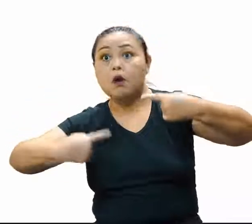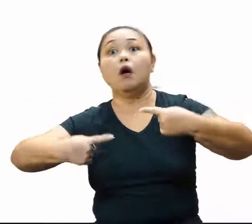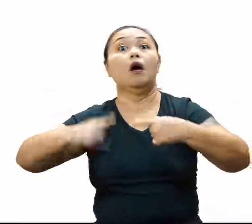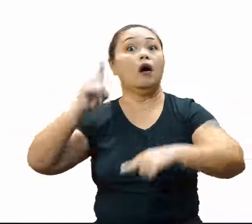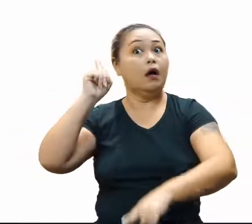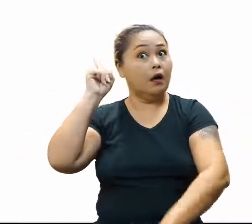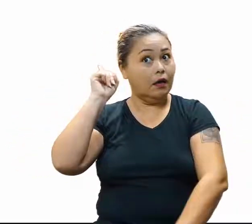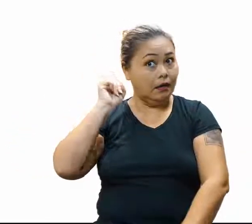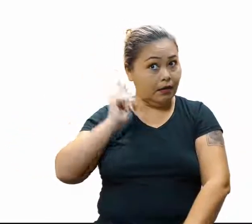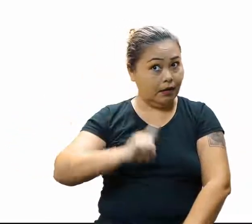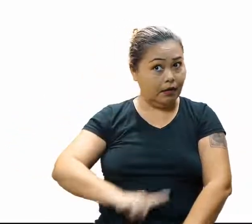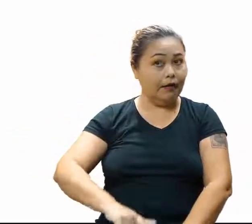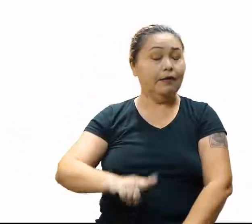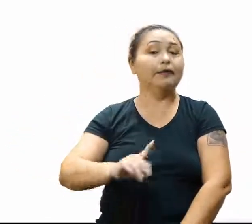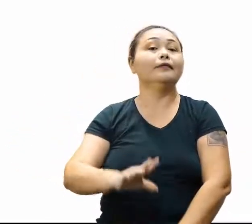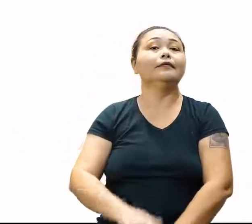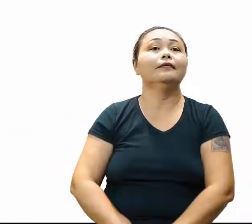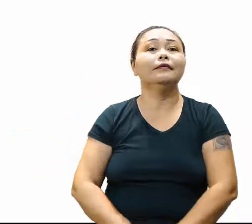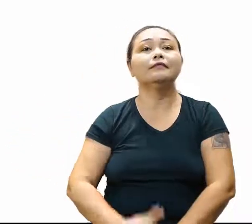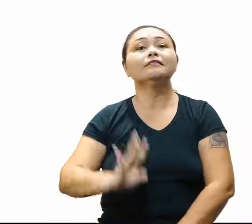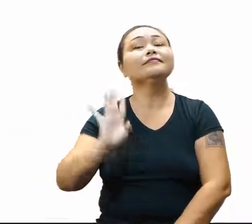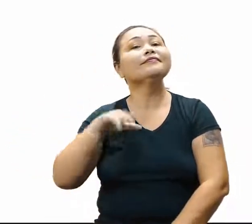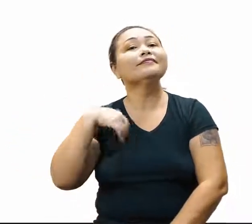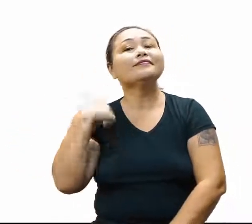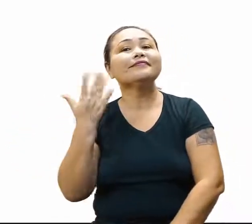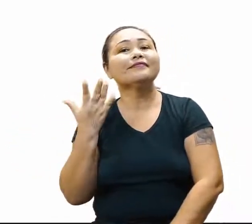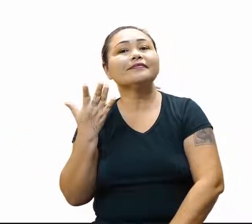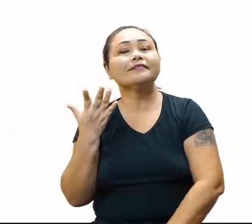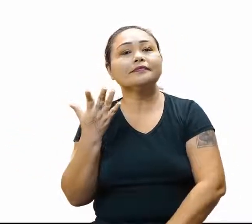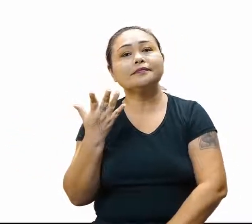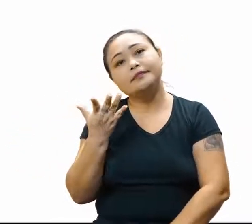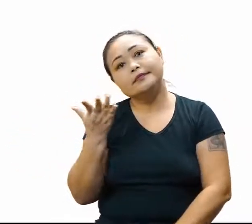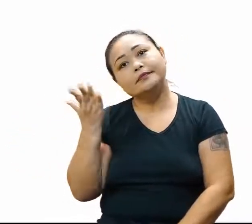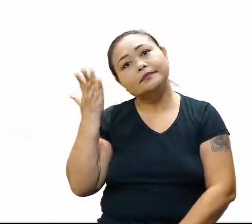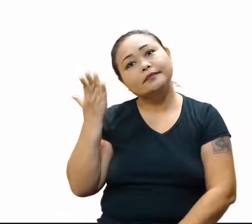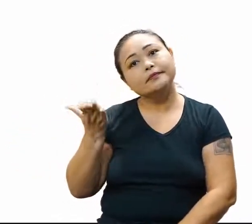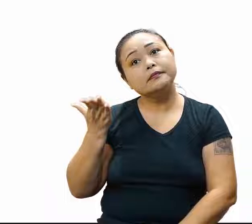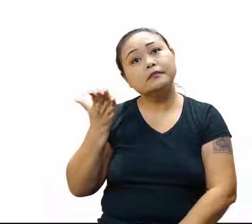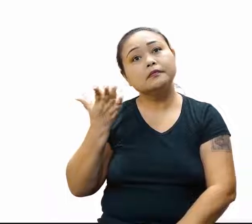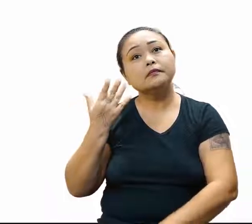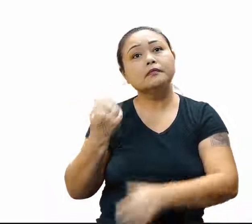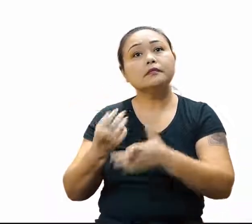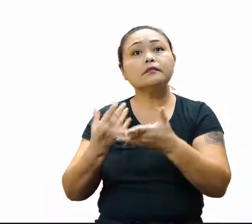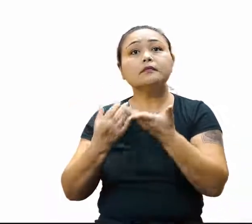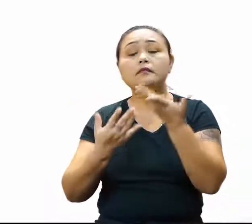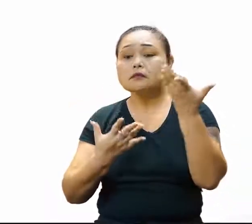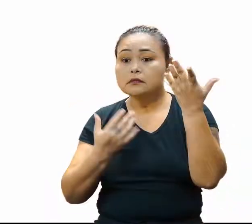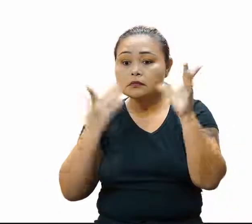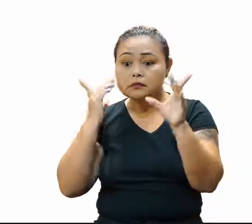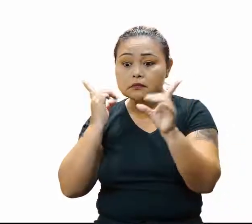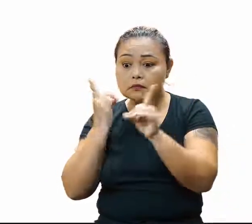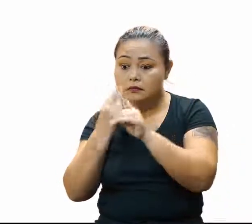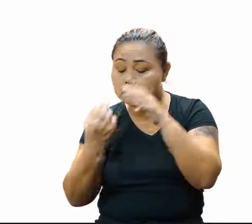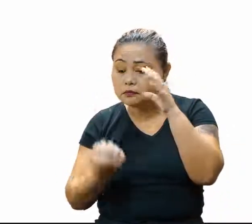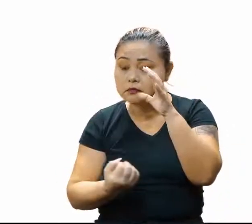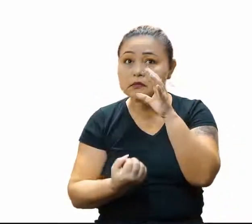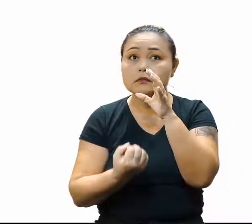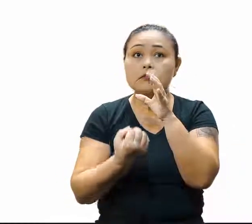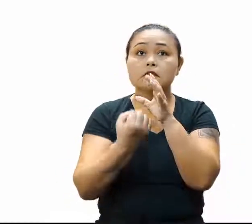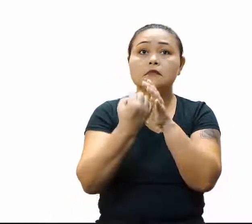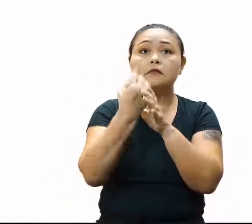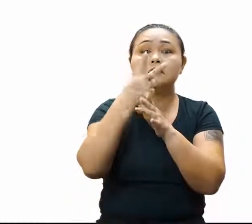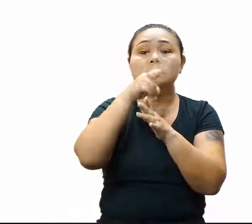E aí, vamos começar então? Olha só. As descobertas de veios